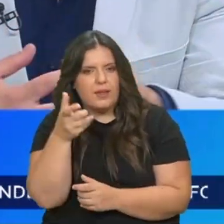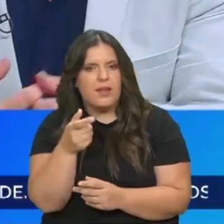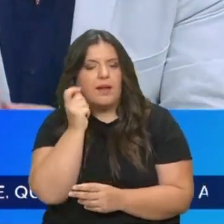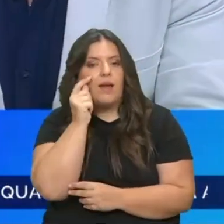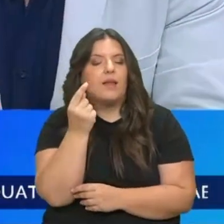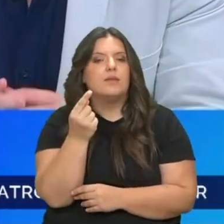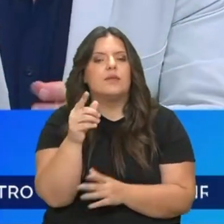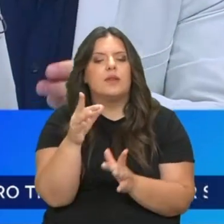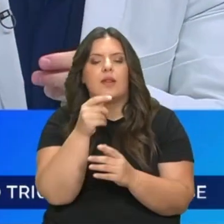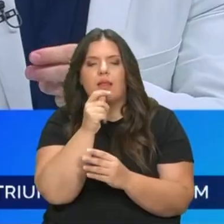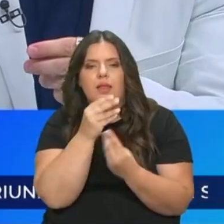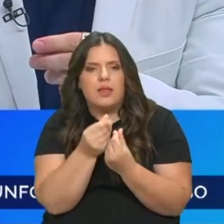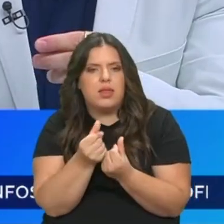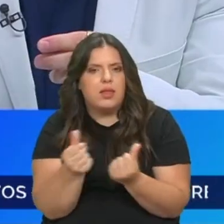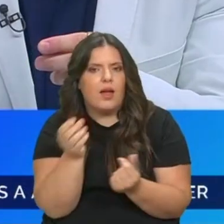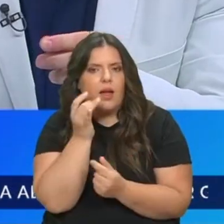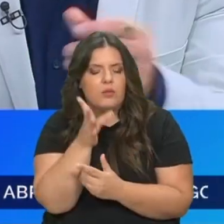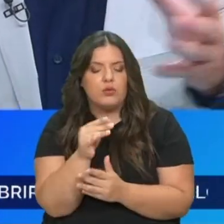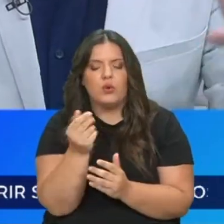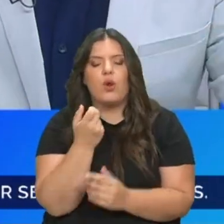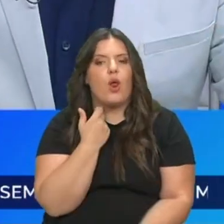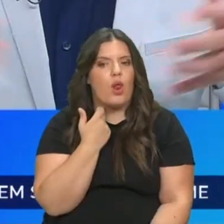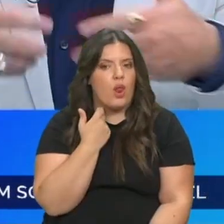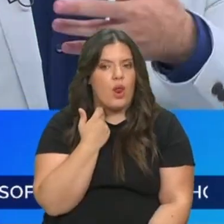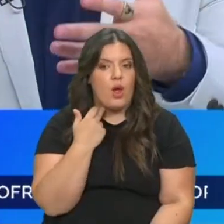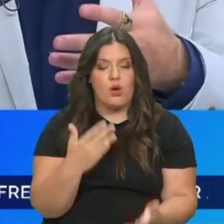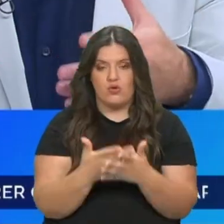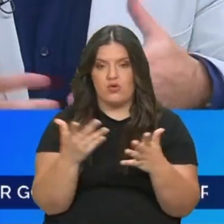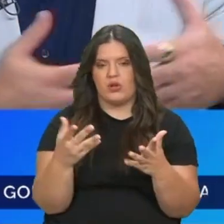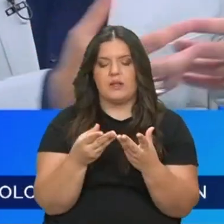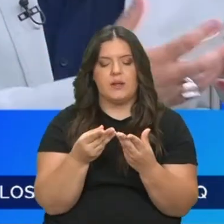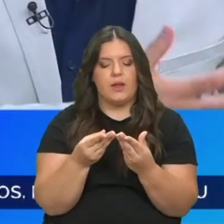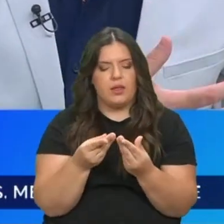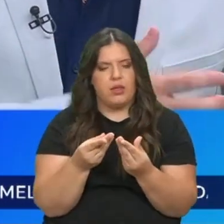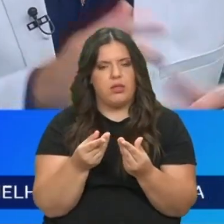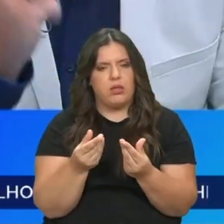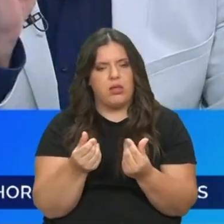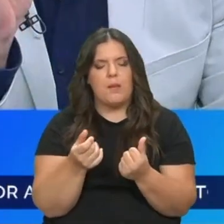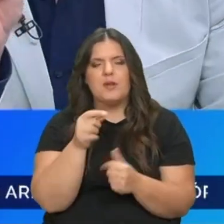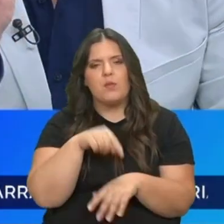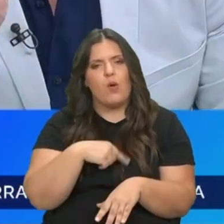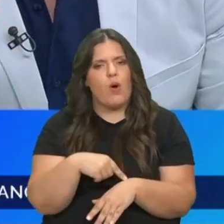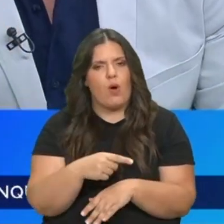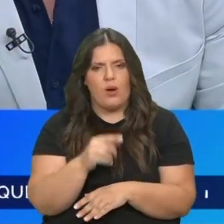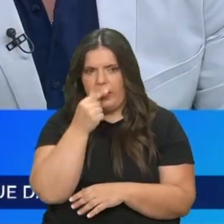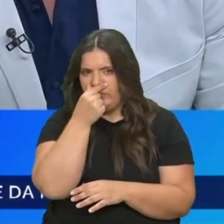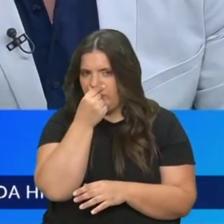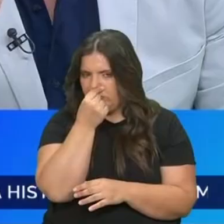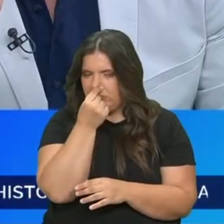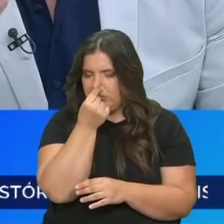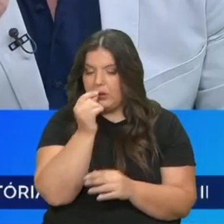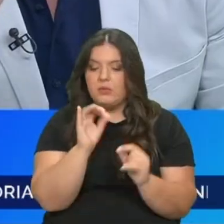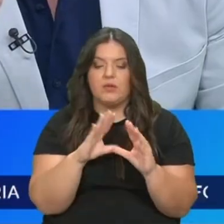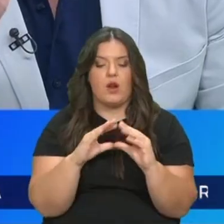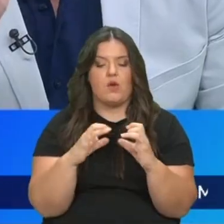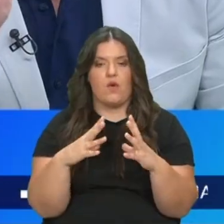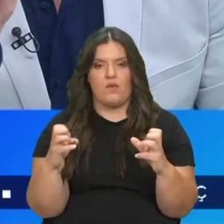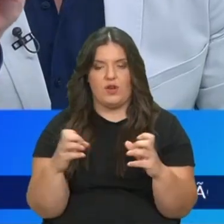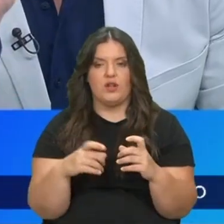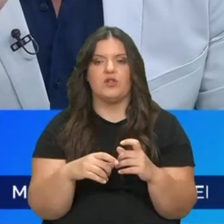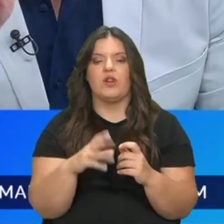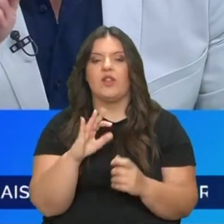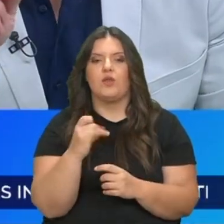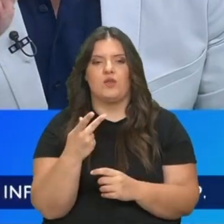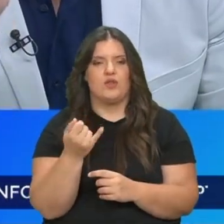que derrete mais rapidamente? São os mais pequenininhos. Os grandes também derretem, mas demoram muito mais tempo. Se calhar estas nuvens gigantescas de